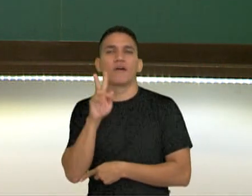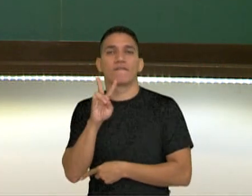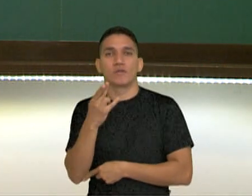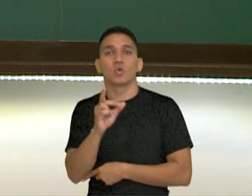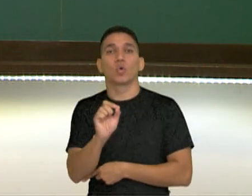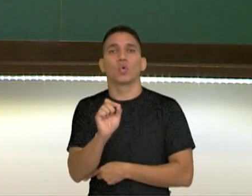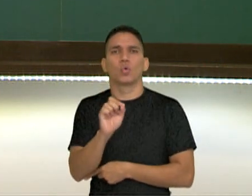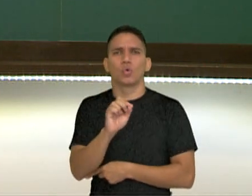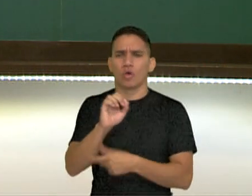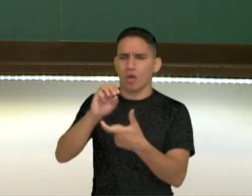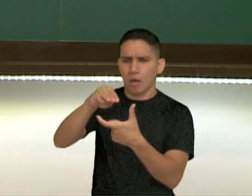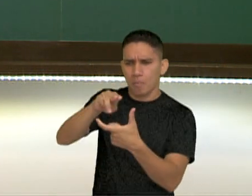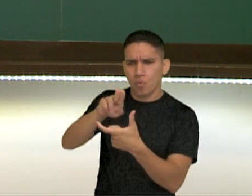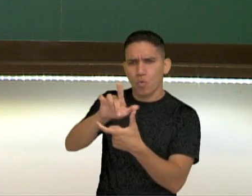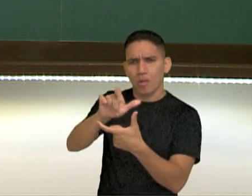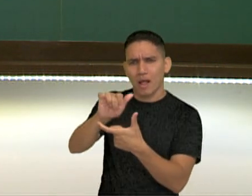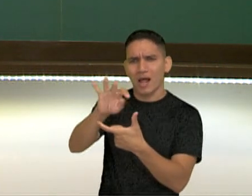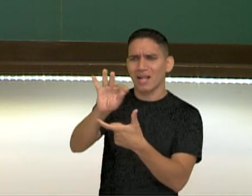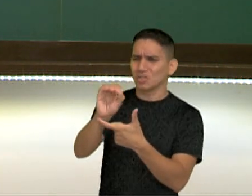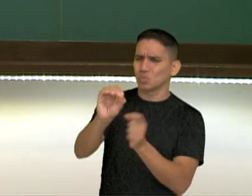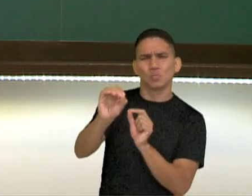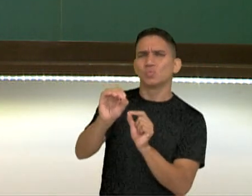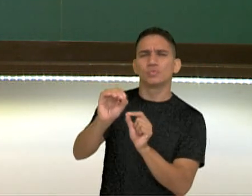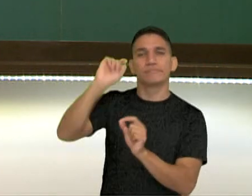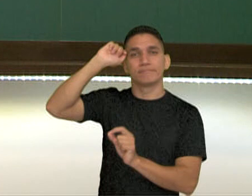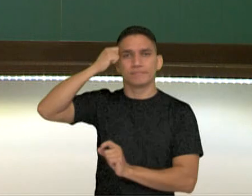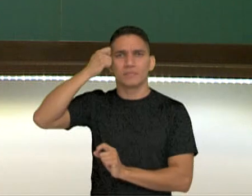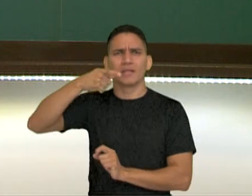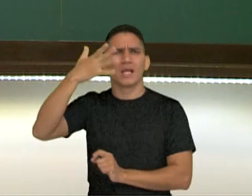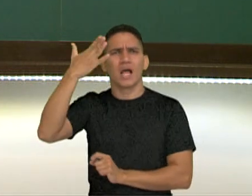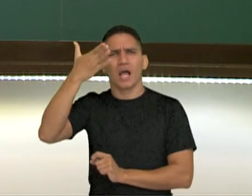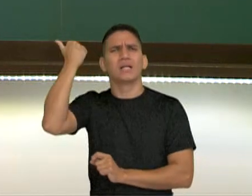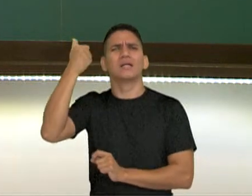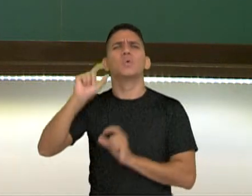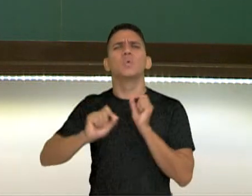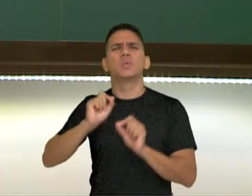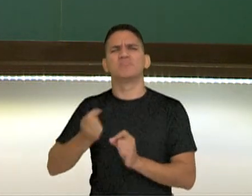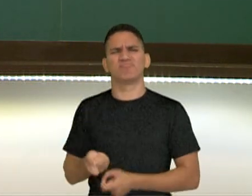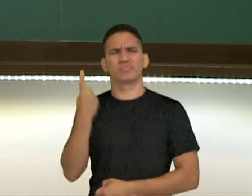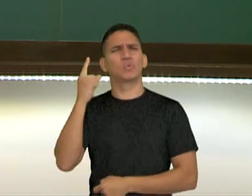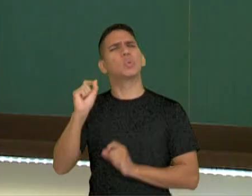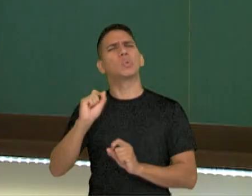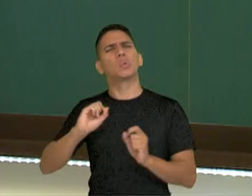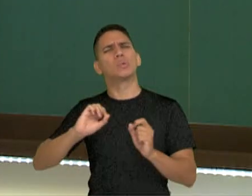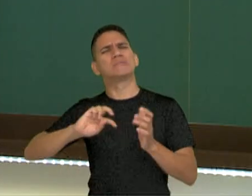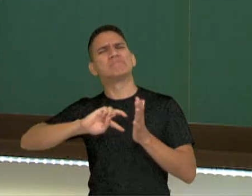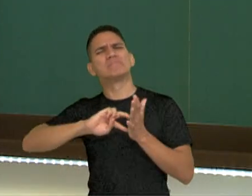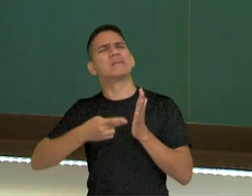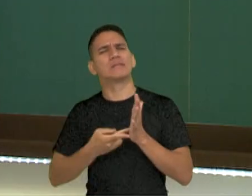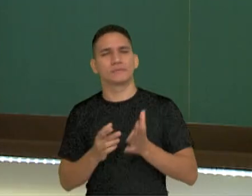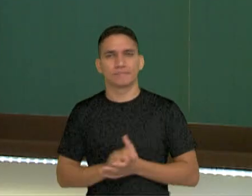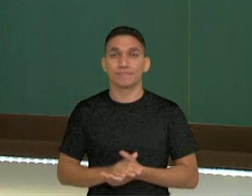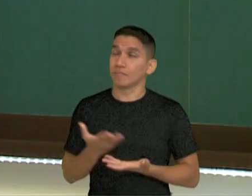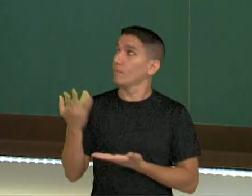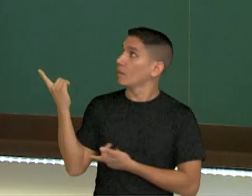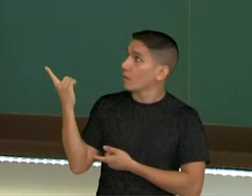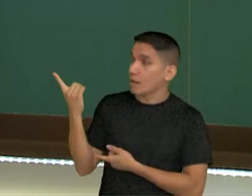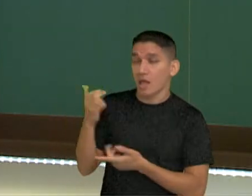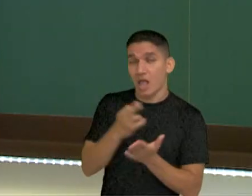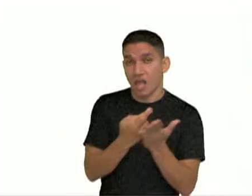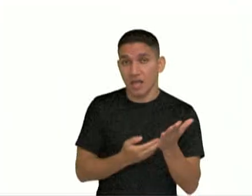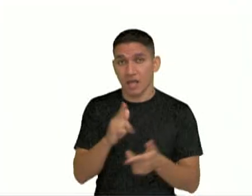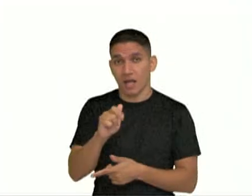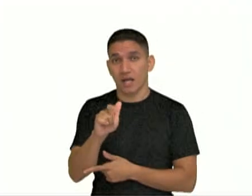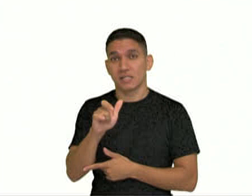termo mulato e já achou que tinha alguma coisa estranha. Vamos falar um pouquinho sobre esse termo, então. Então, ali uma reportagem da revista Galileu está falando